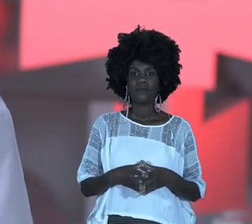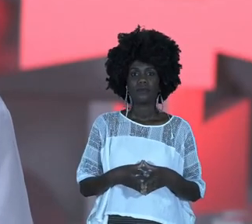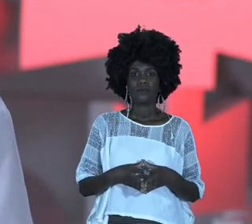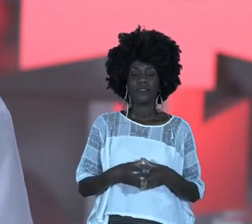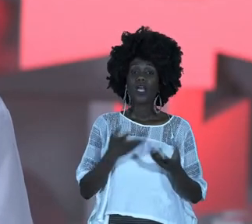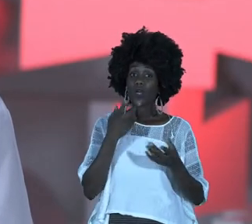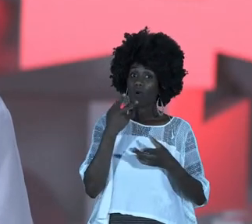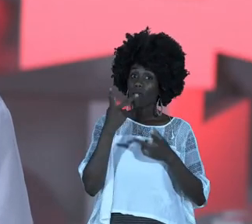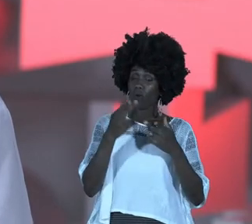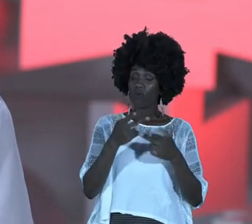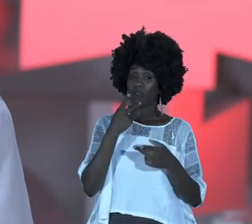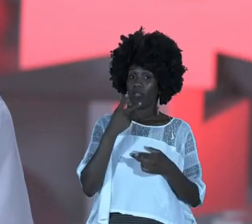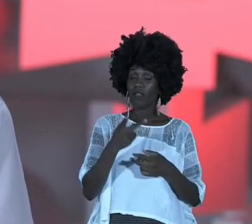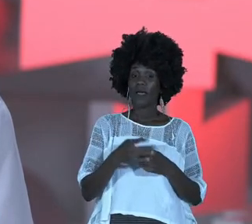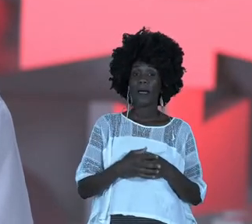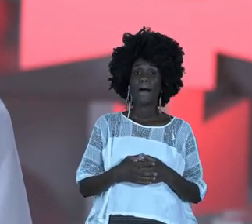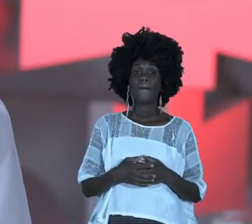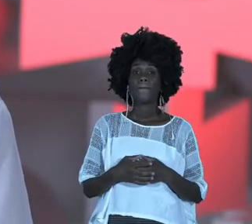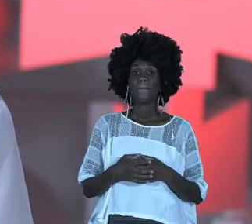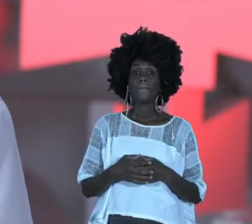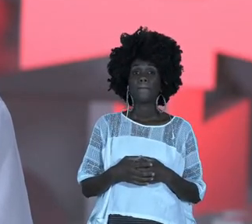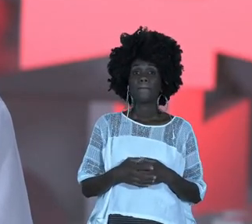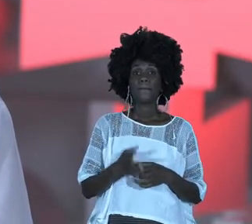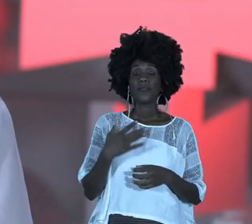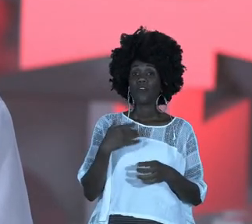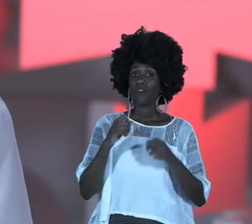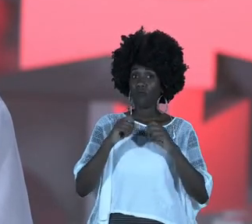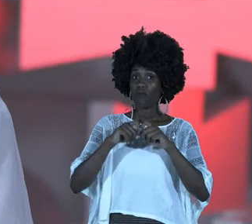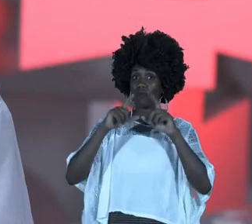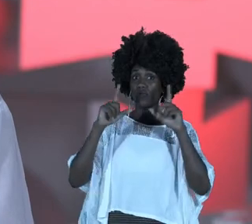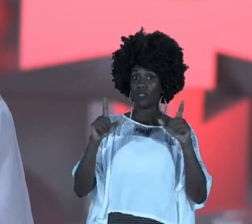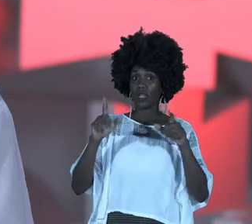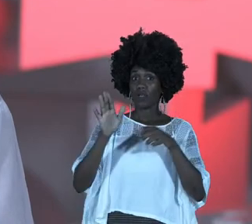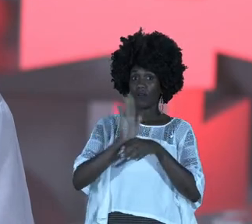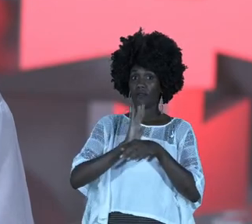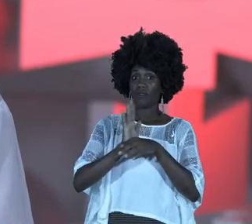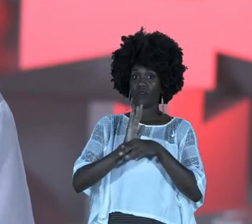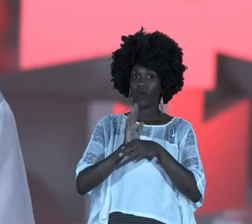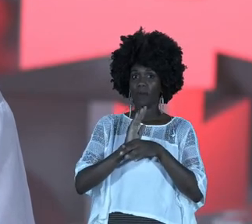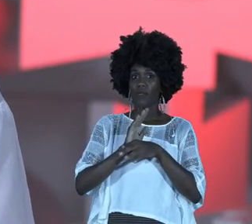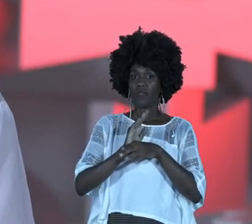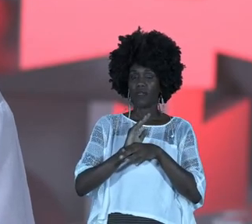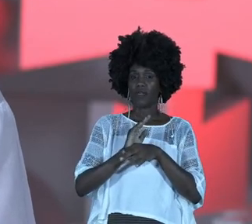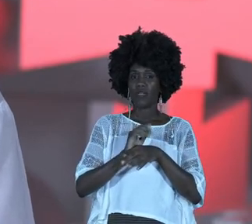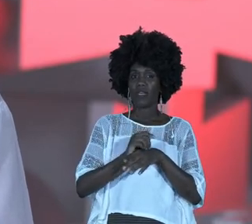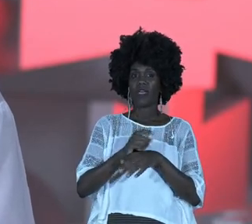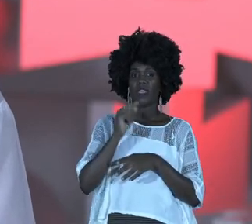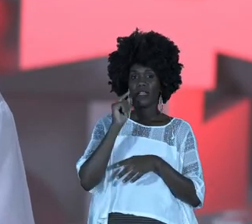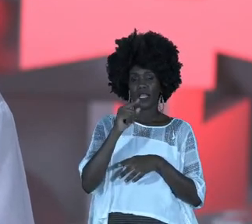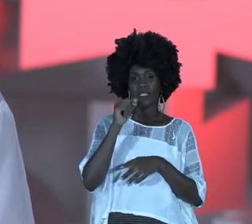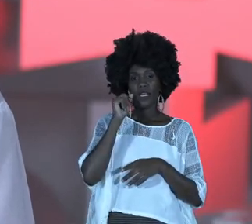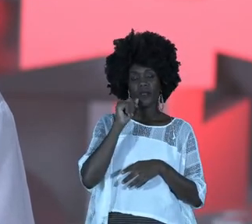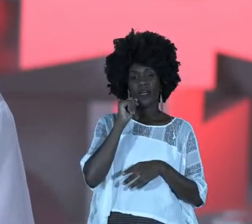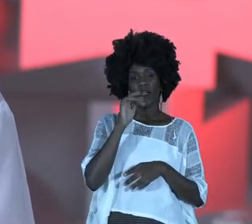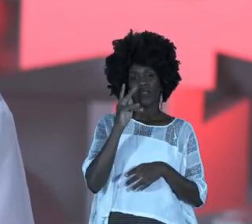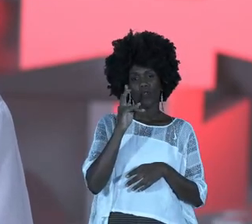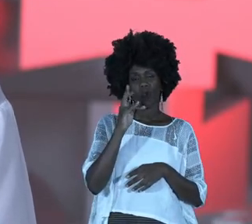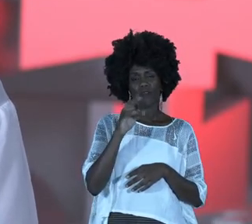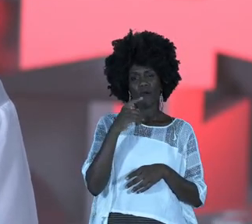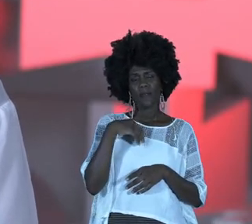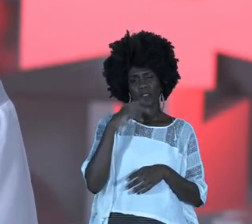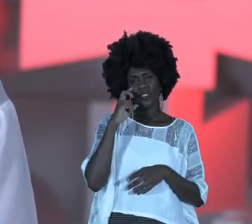como eu ia falando, gente, eu vou soltar agora um filme, um pequeno filme dessa noiva, para a gente ter uma